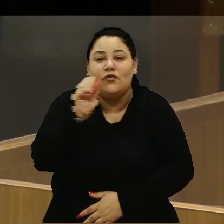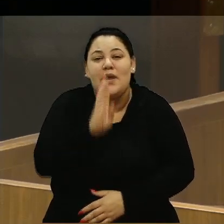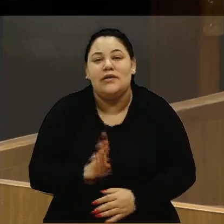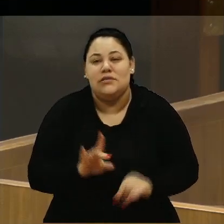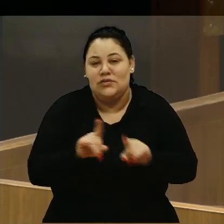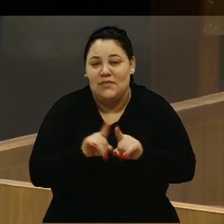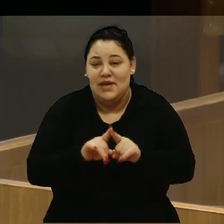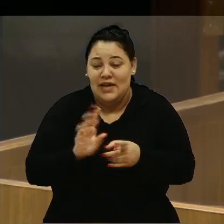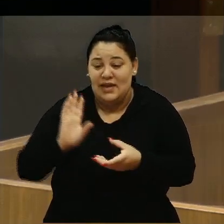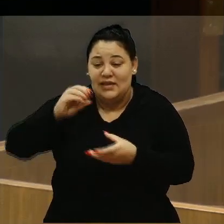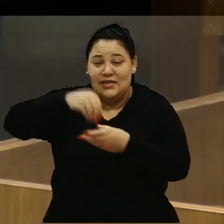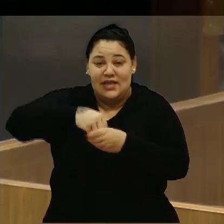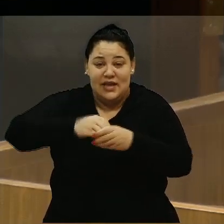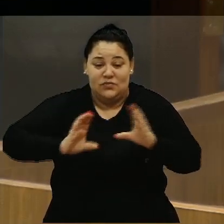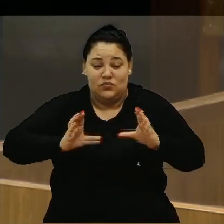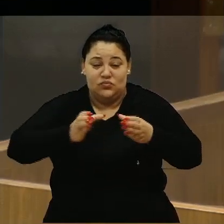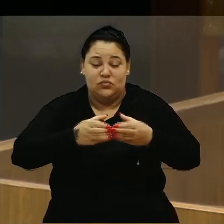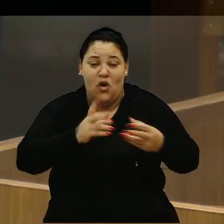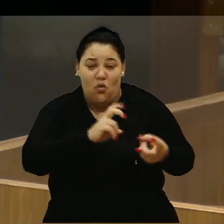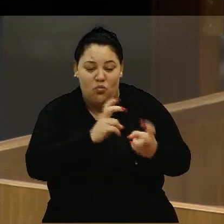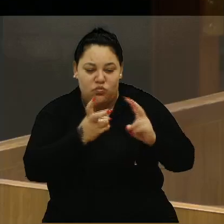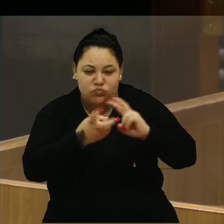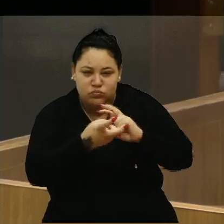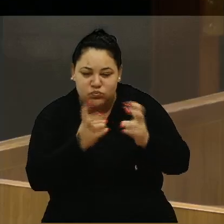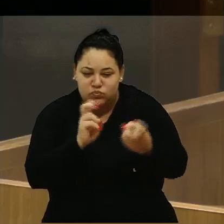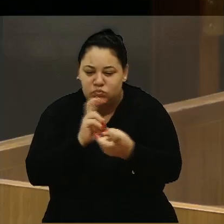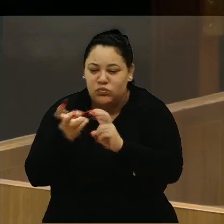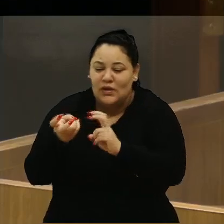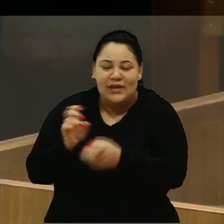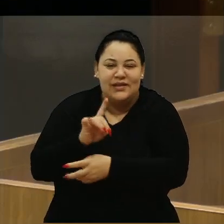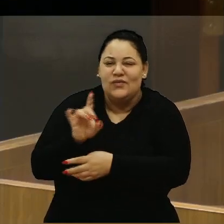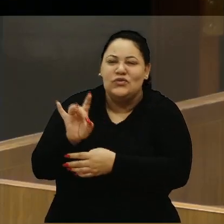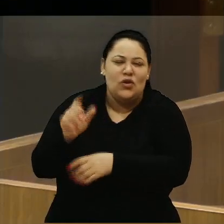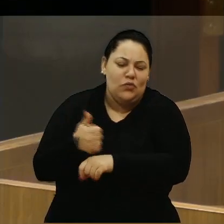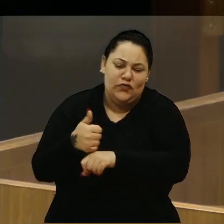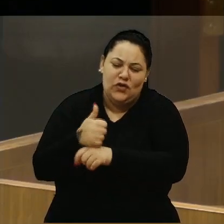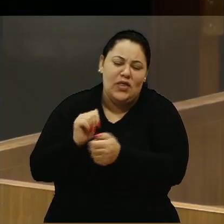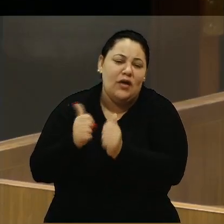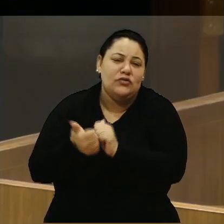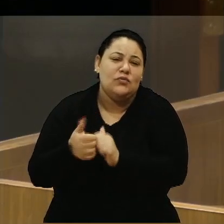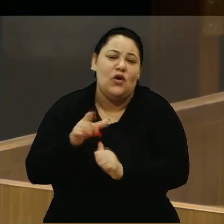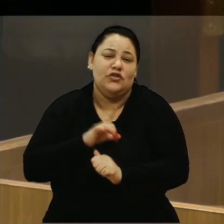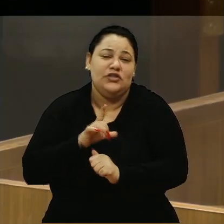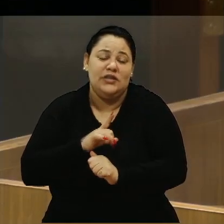capoeira, encontramos mais do que atletas, encontramos